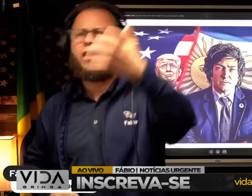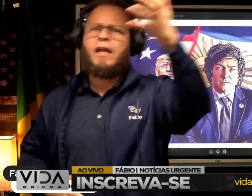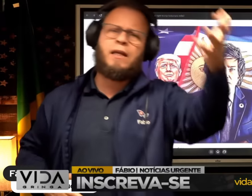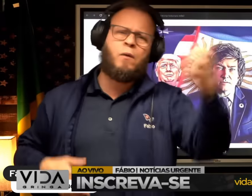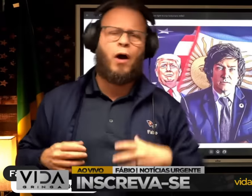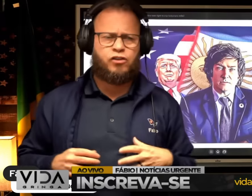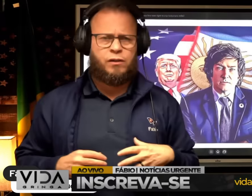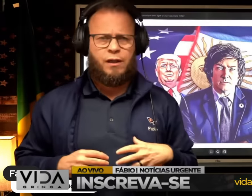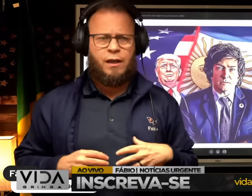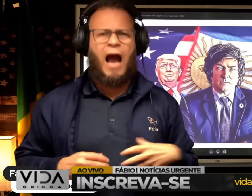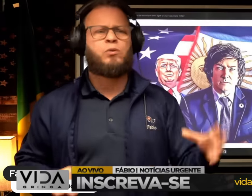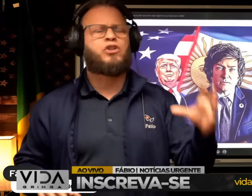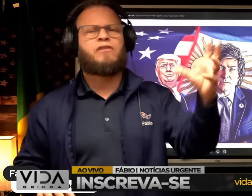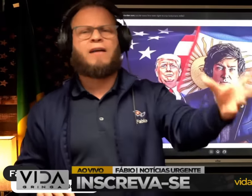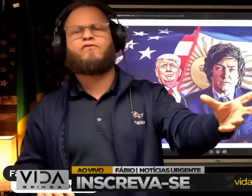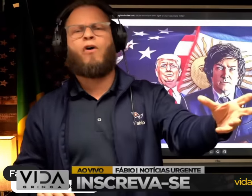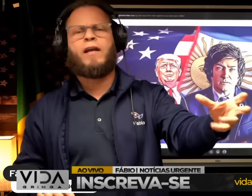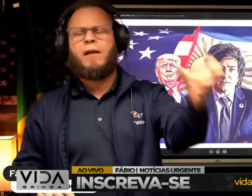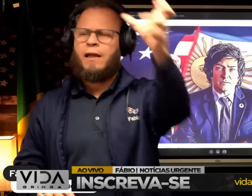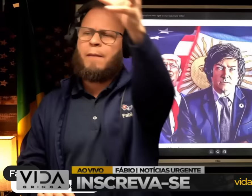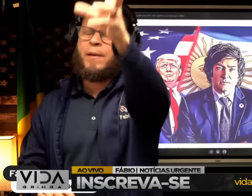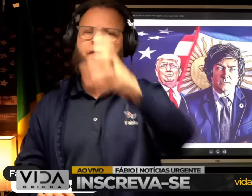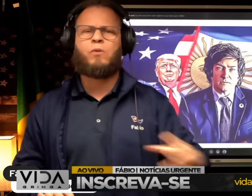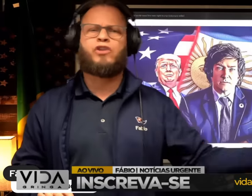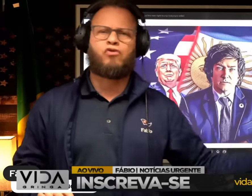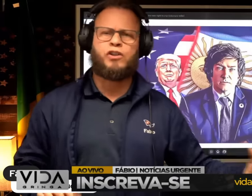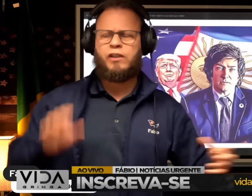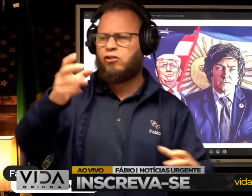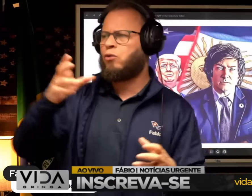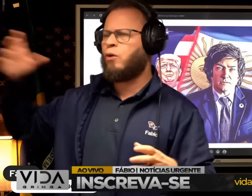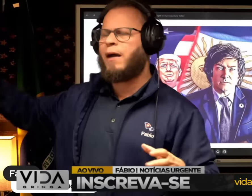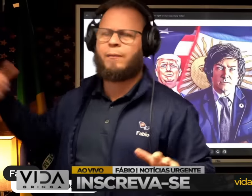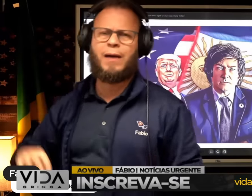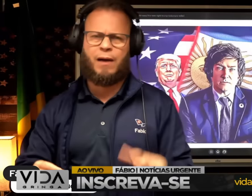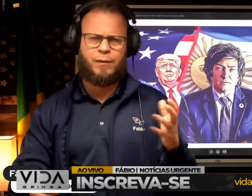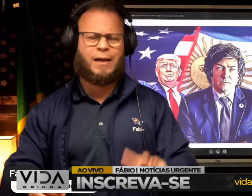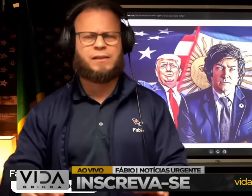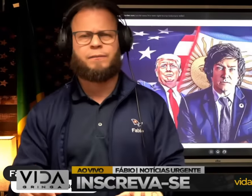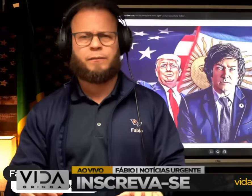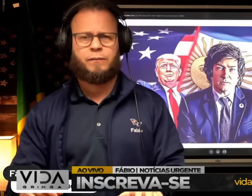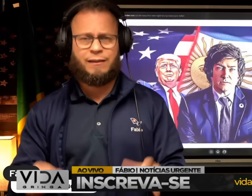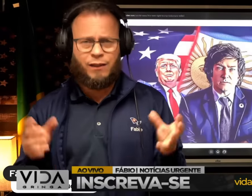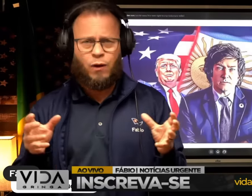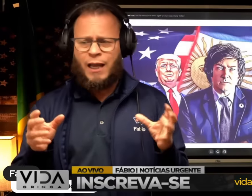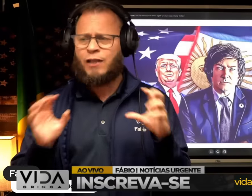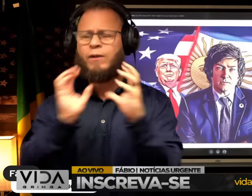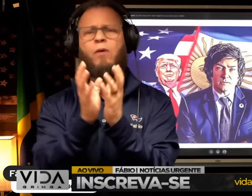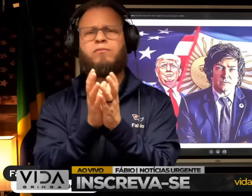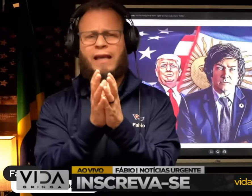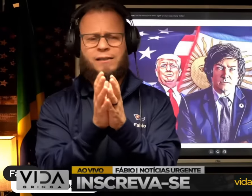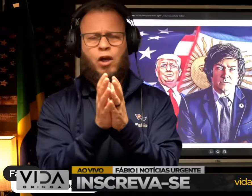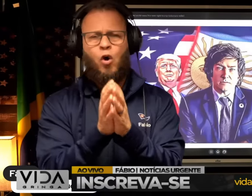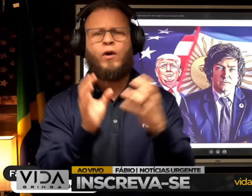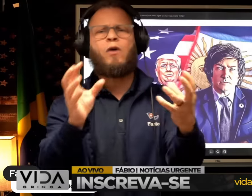e não pode aí o estado foi e prendeu Jesus e soltou bar Barb babas entendeu então o que